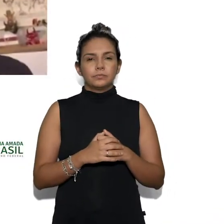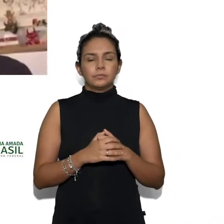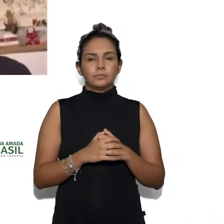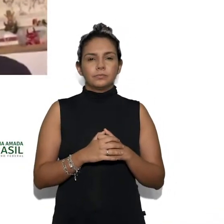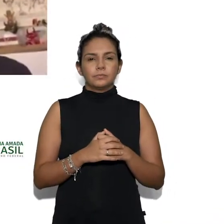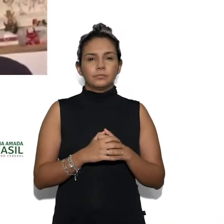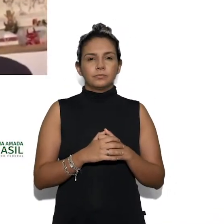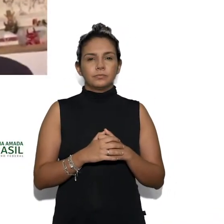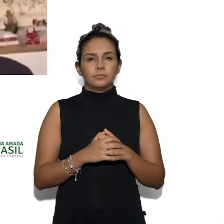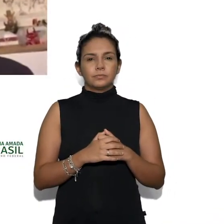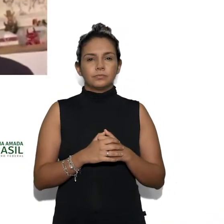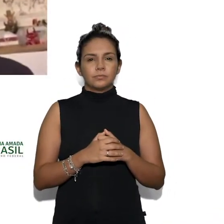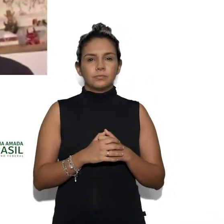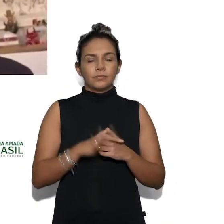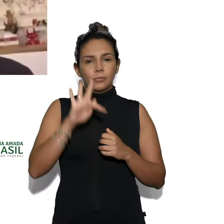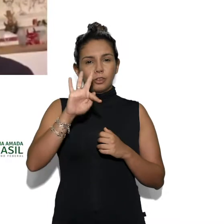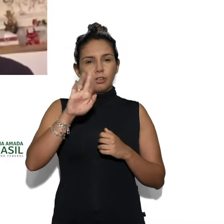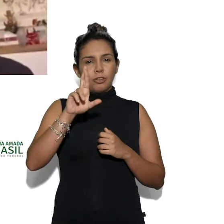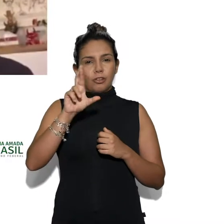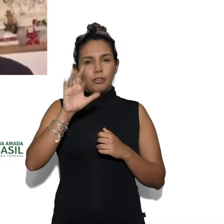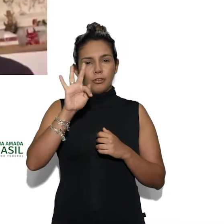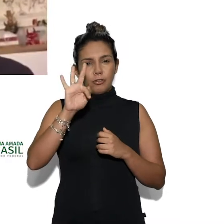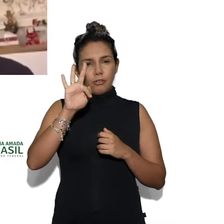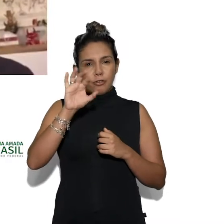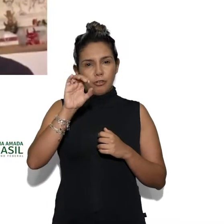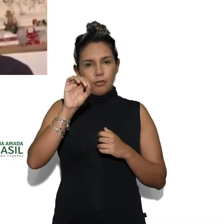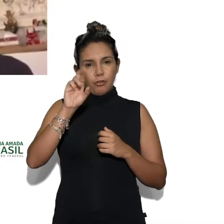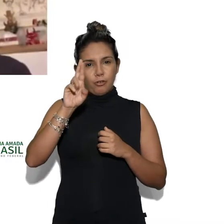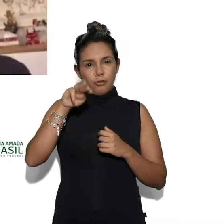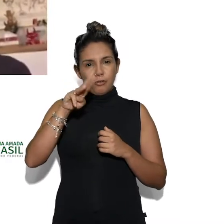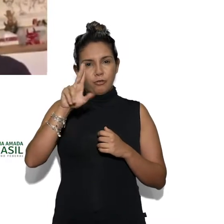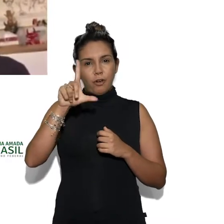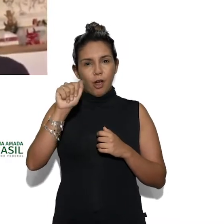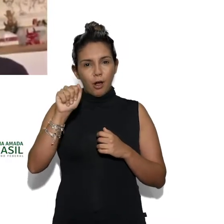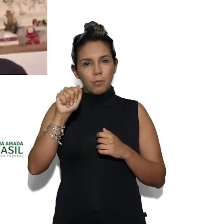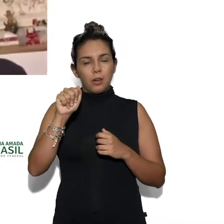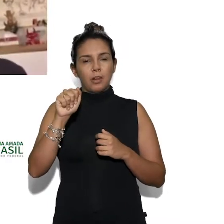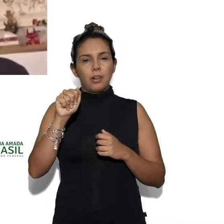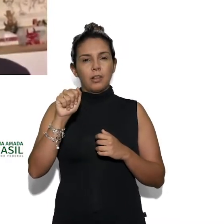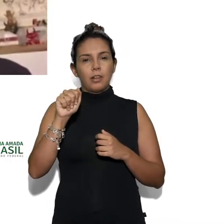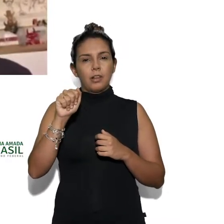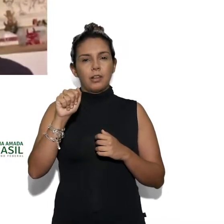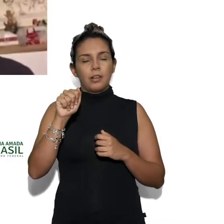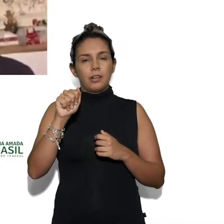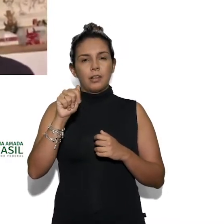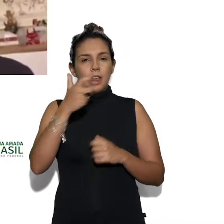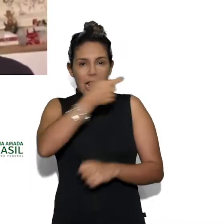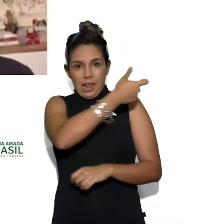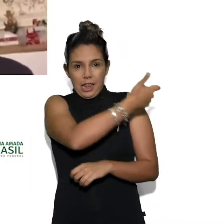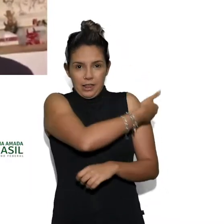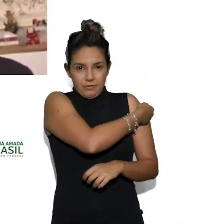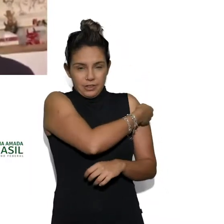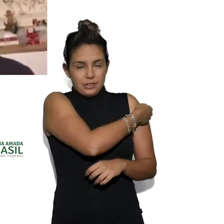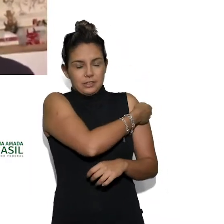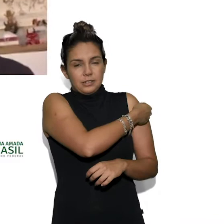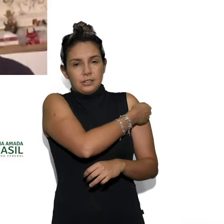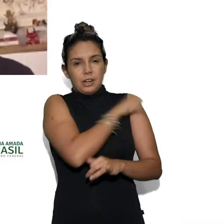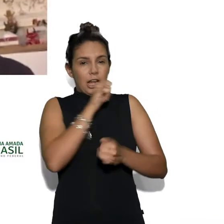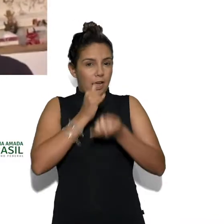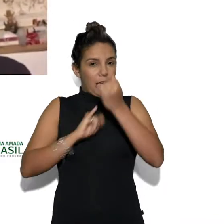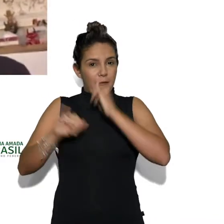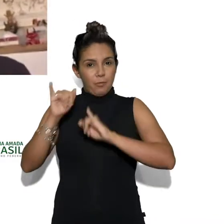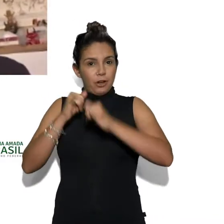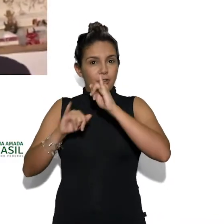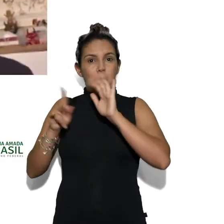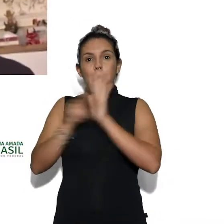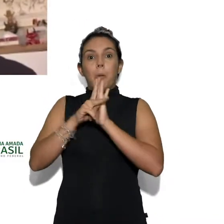liberalização das fórmulas. A partir de um determinado momento, não é mais legítimo que a vacina seja detida por laboratório